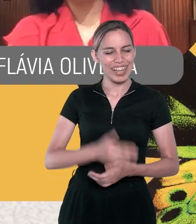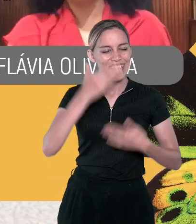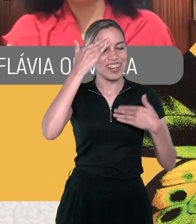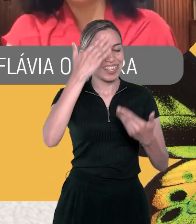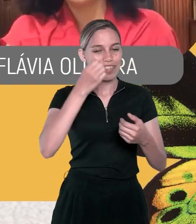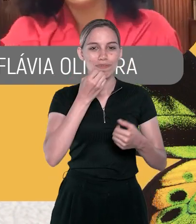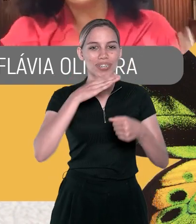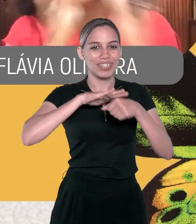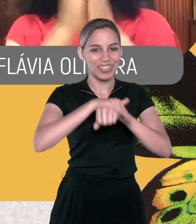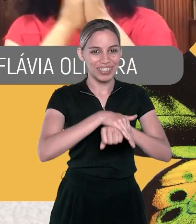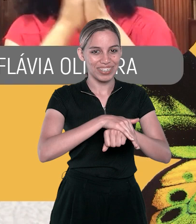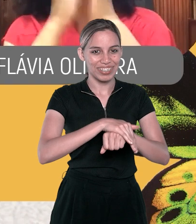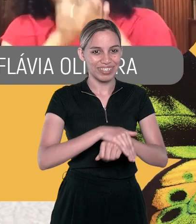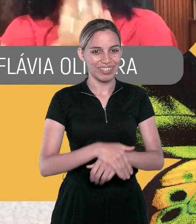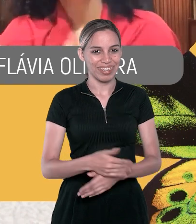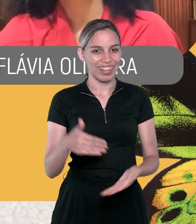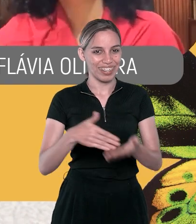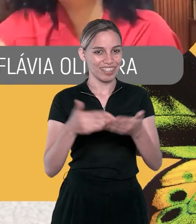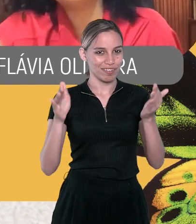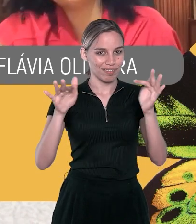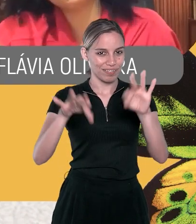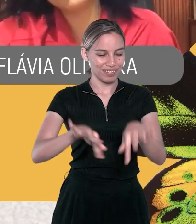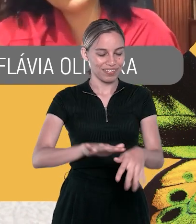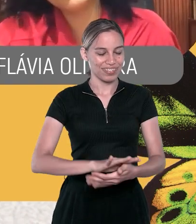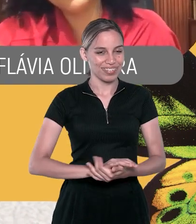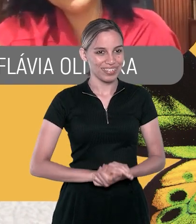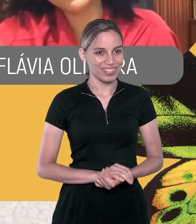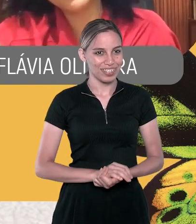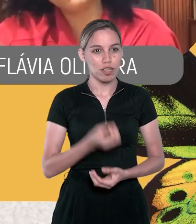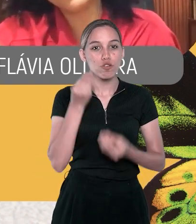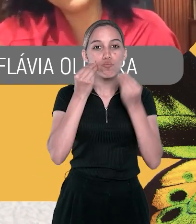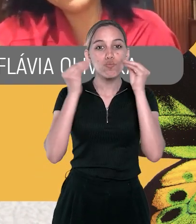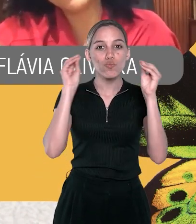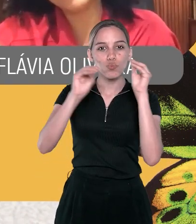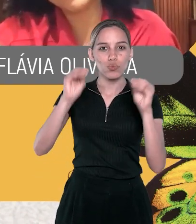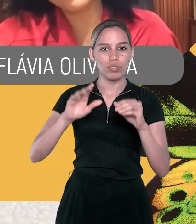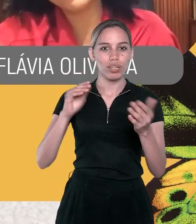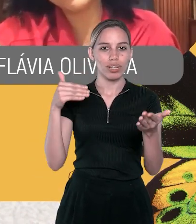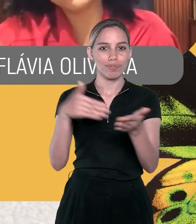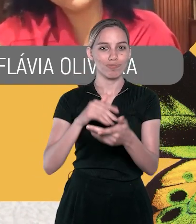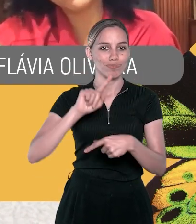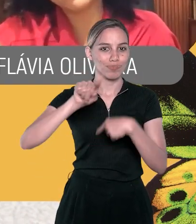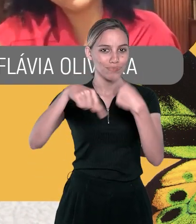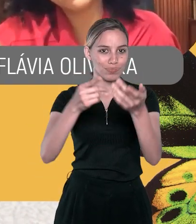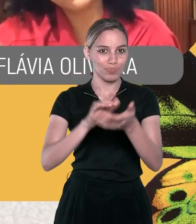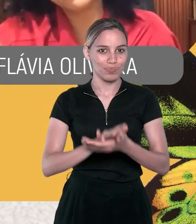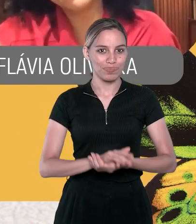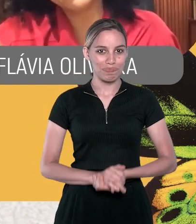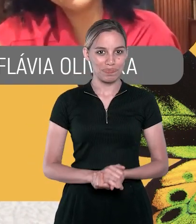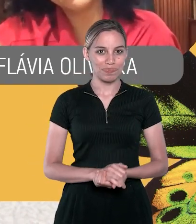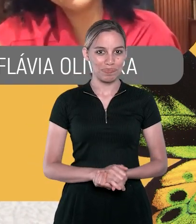Boa noite. Até já. Obrigado, tchau. Um beijo, meus amores. Até a próxima. Vida. Até mais.